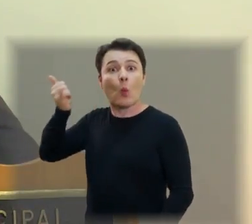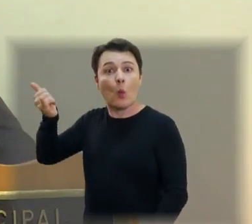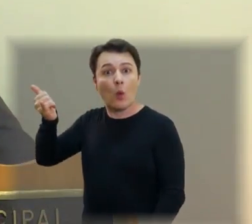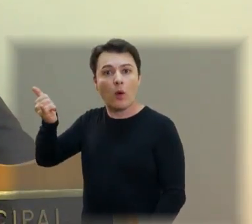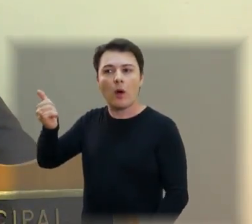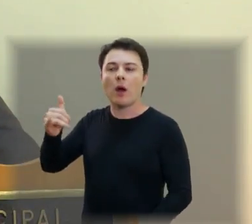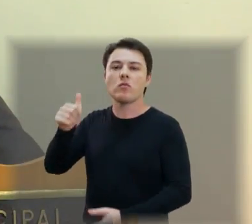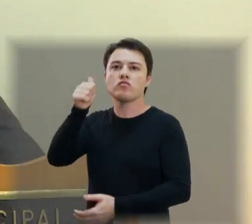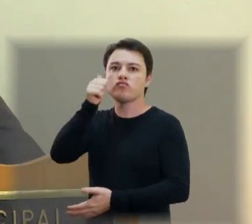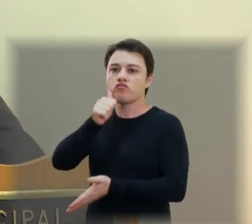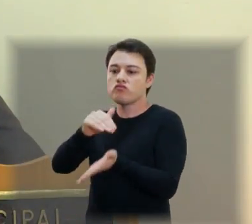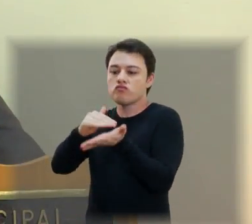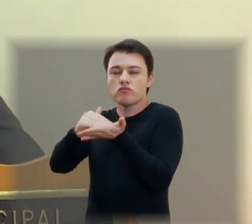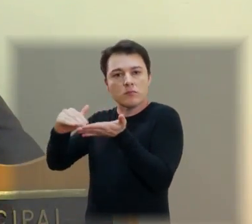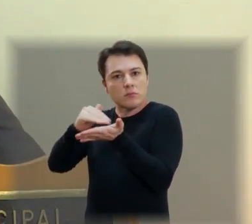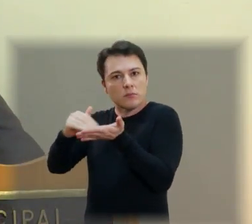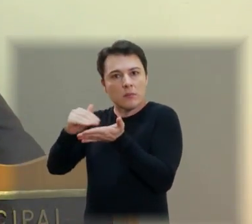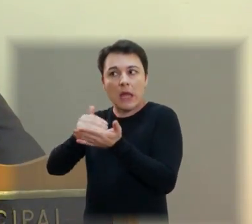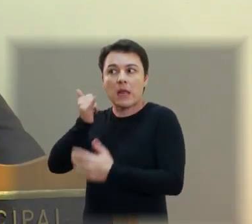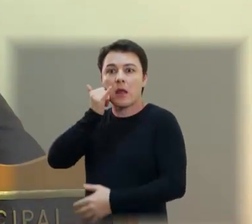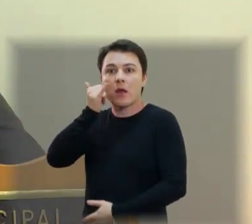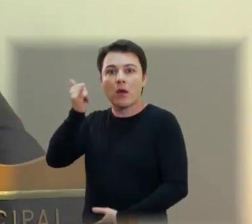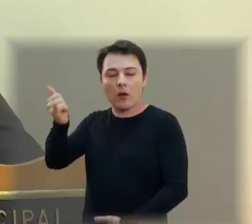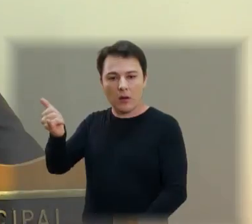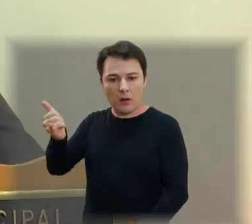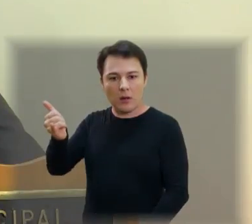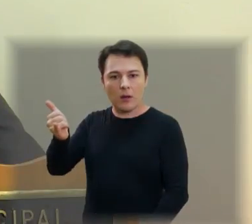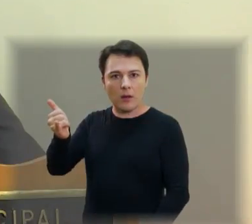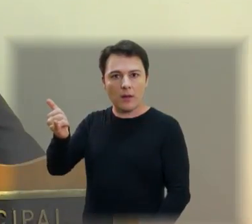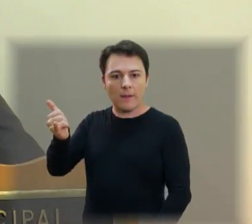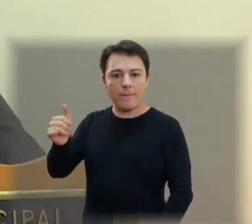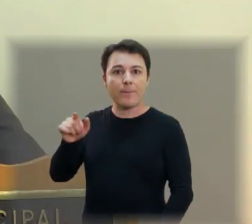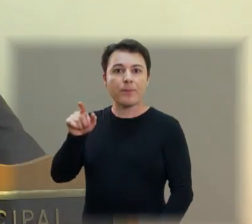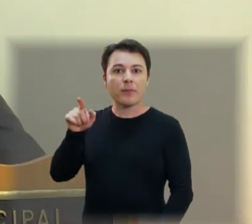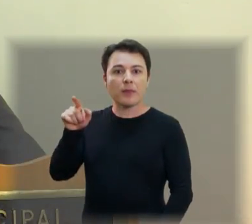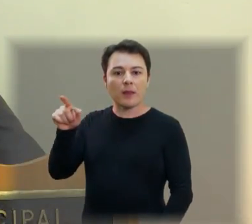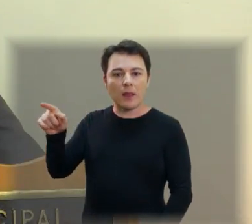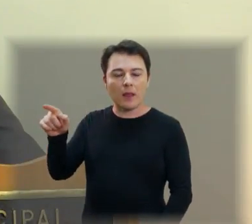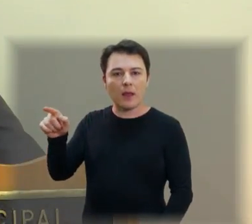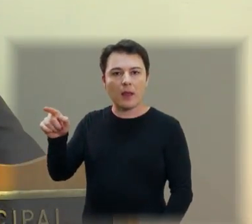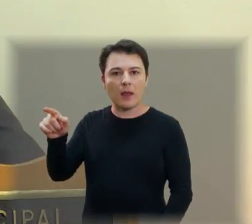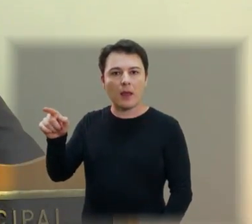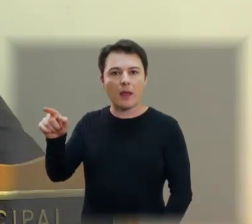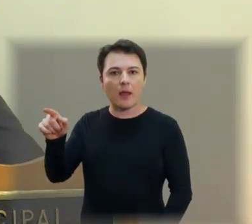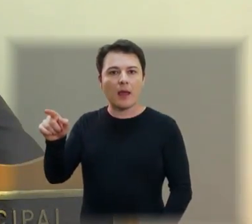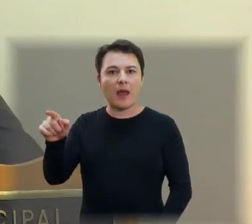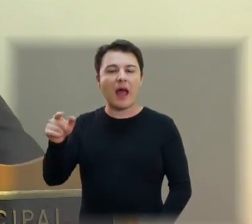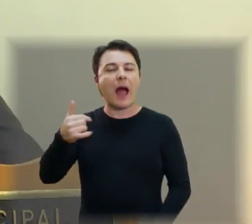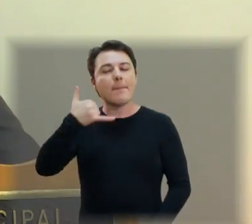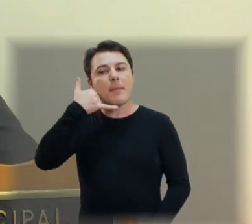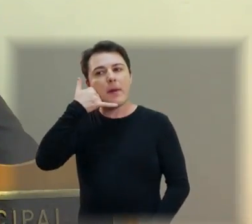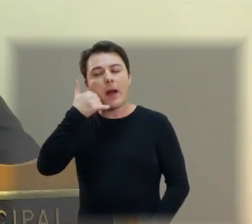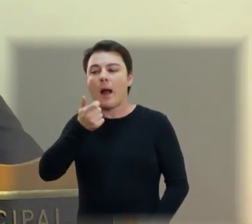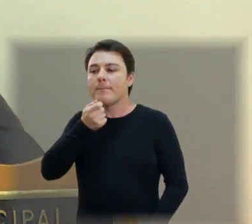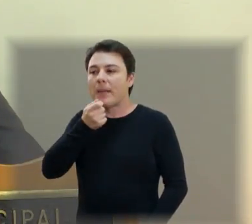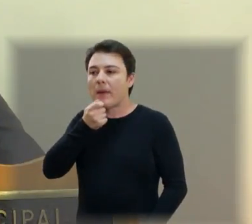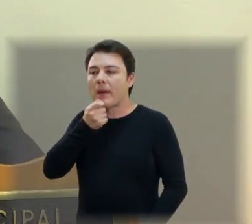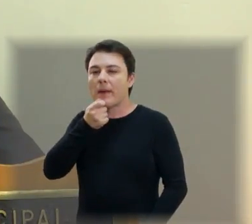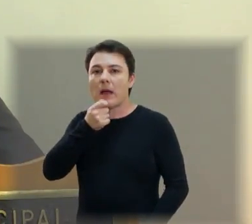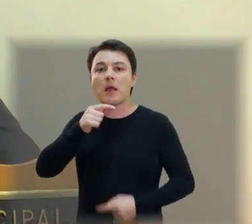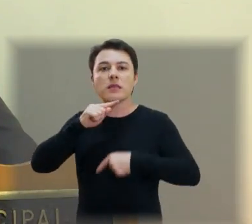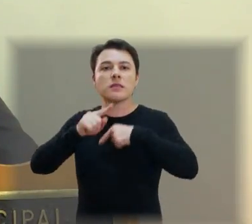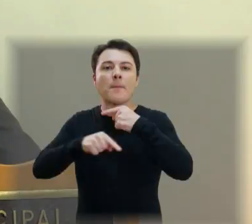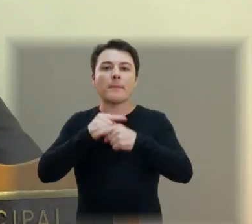ligou para a secretária e colocou a voz da secretária nas redes sociais. Eu acho que